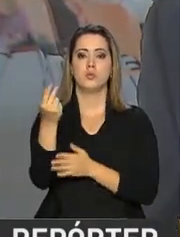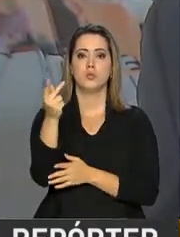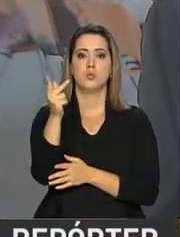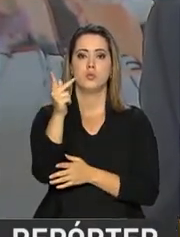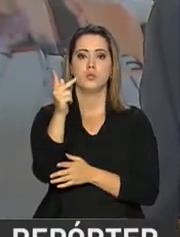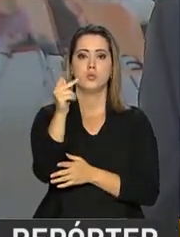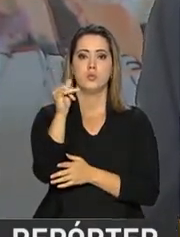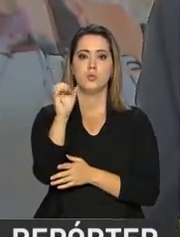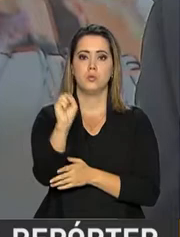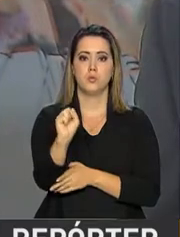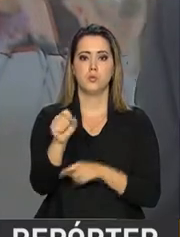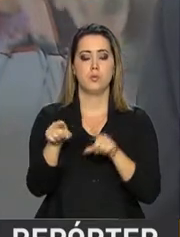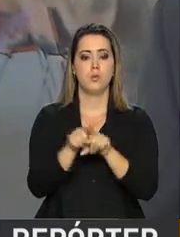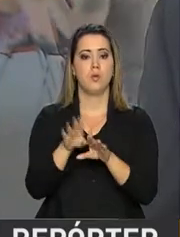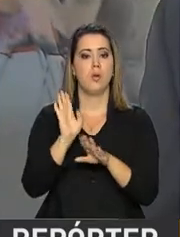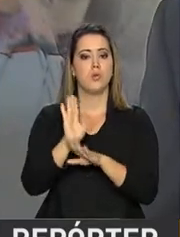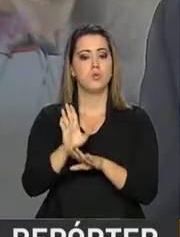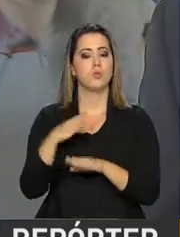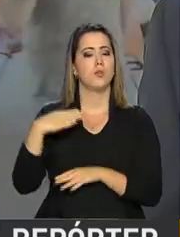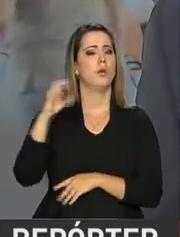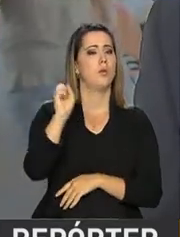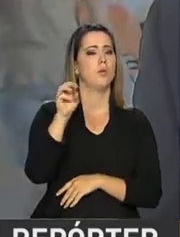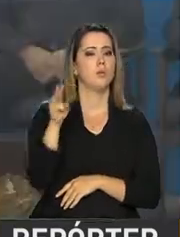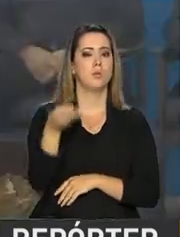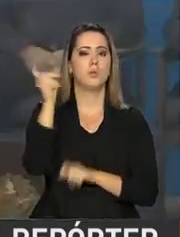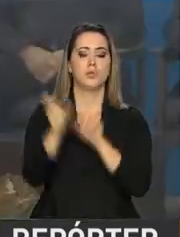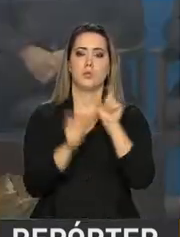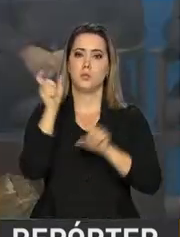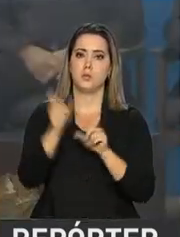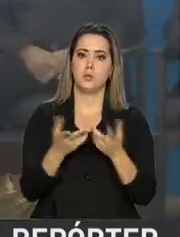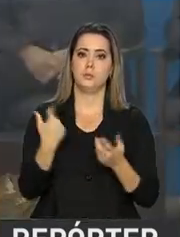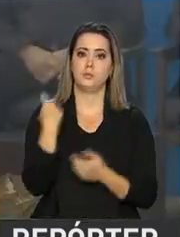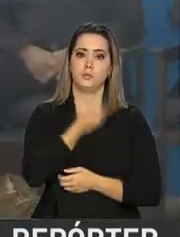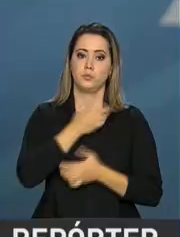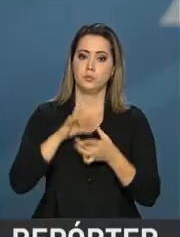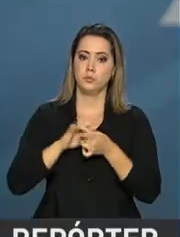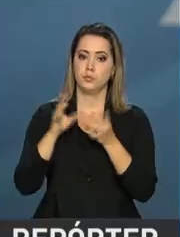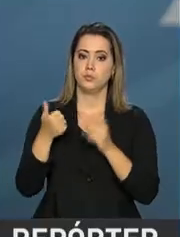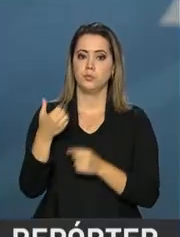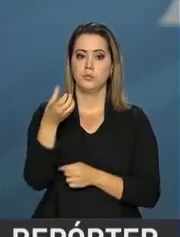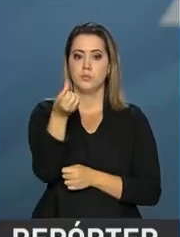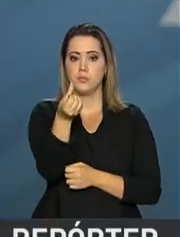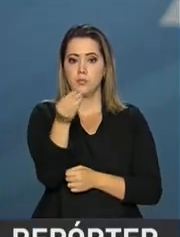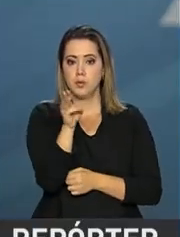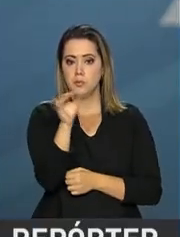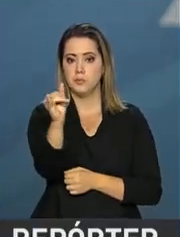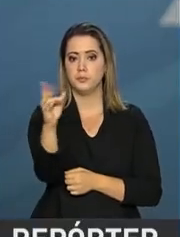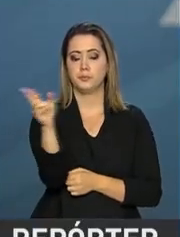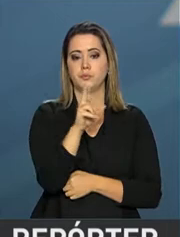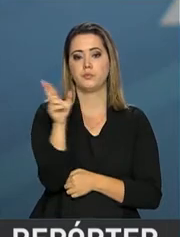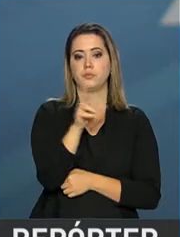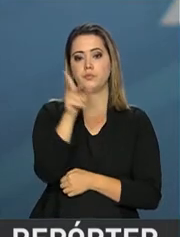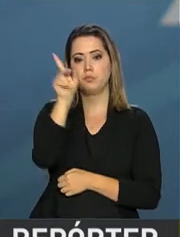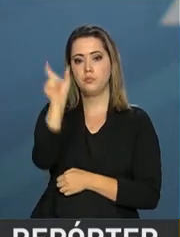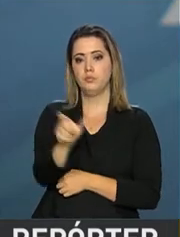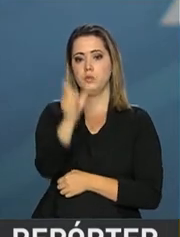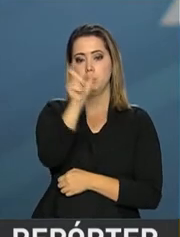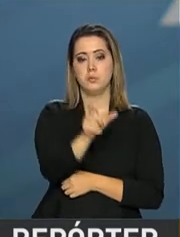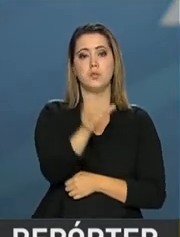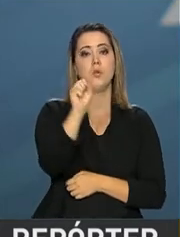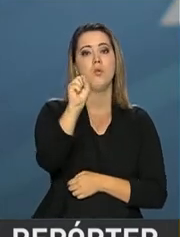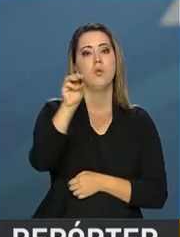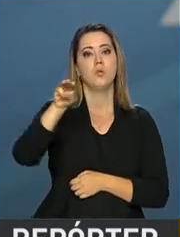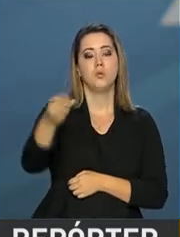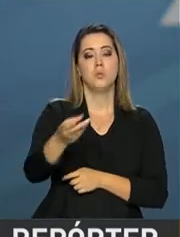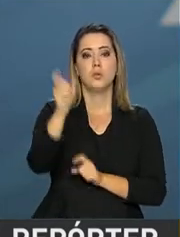medida vai beneficiar quase oito milhões de pessoas vamos liberar 16 bilhões de reais para 8 milhões